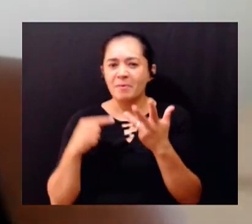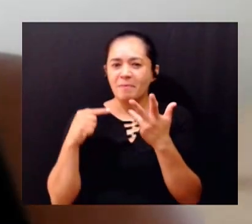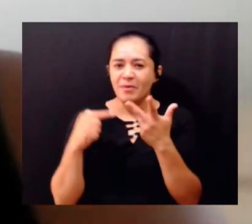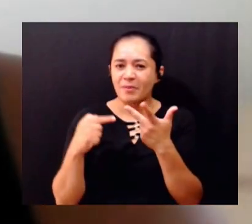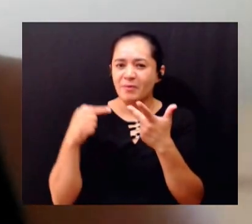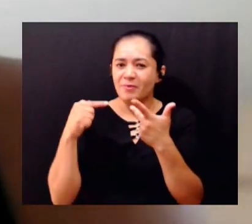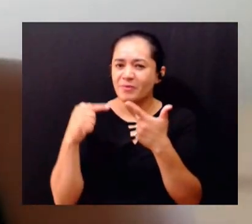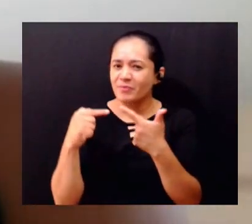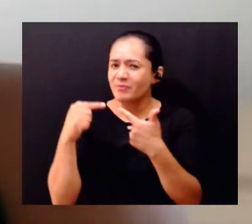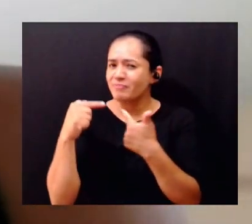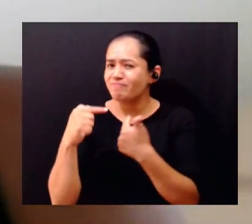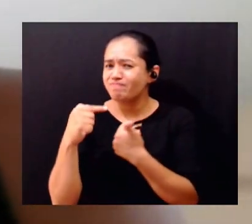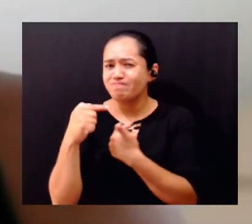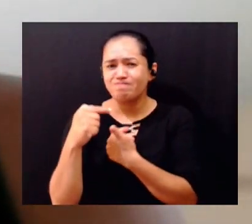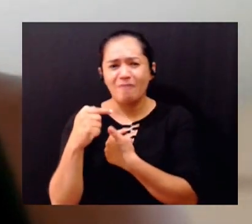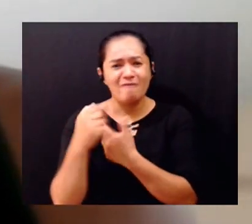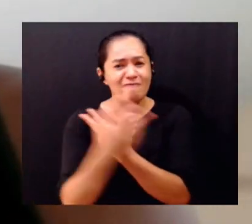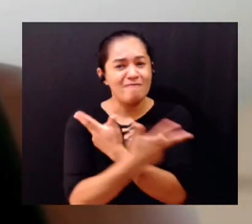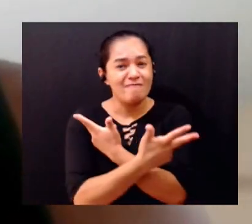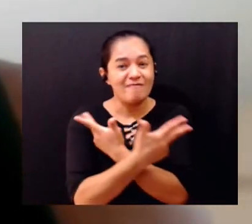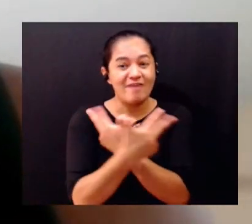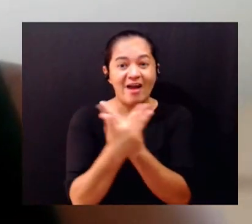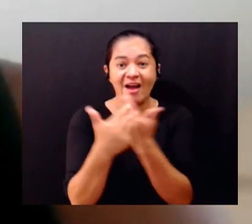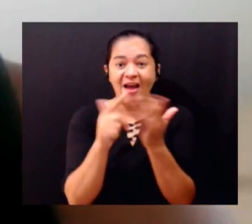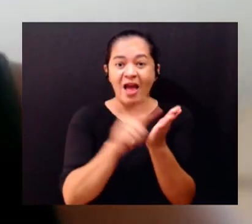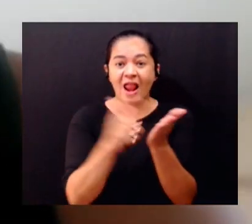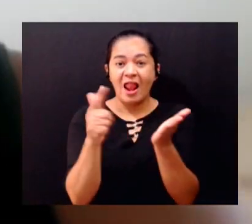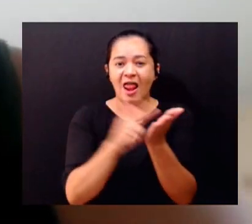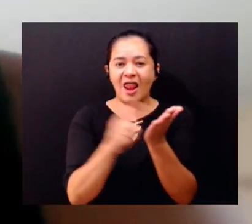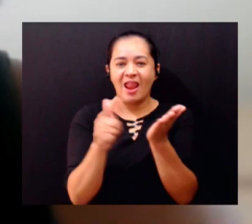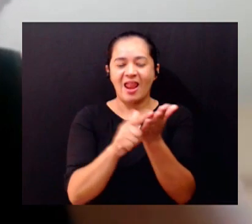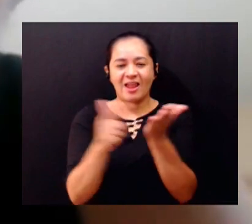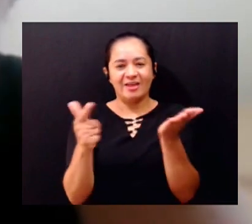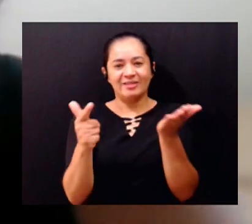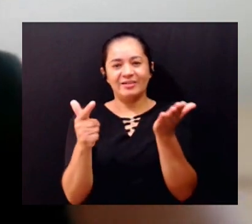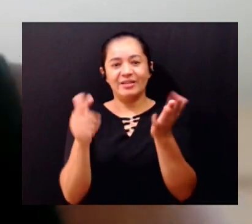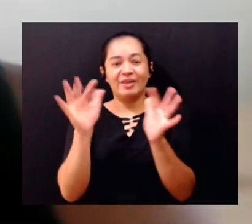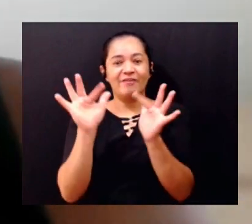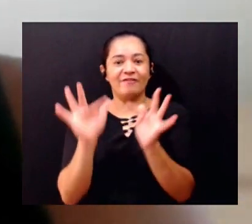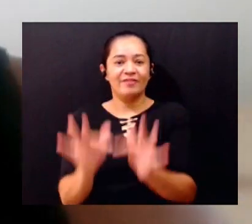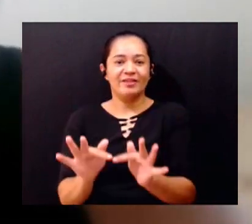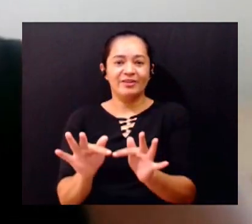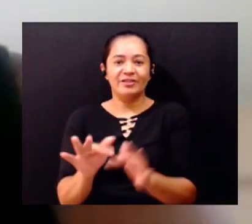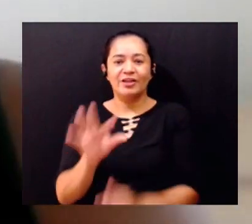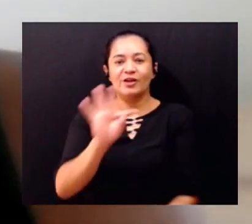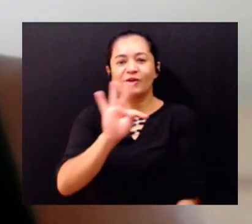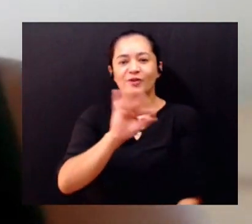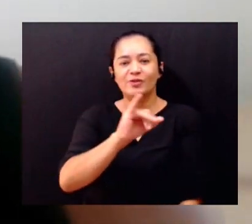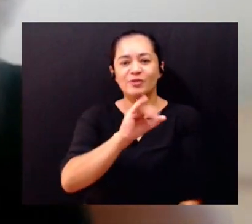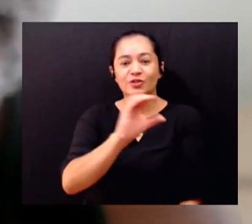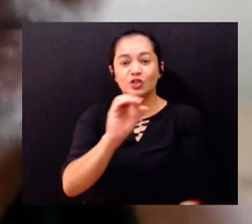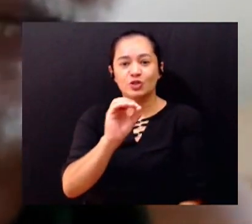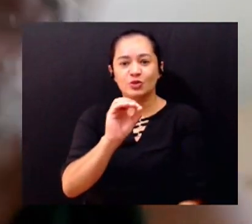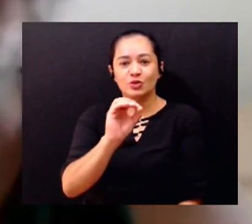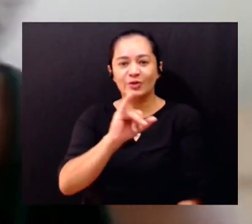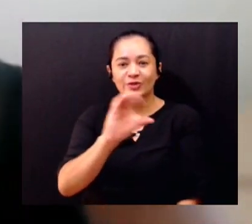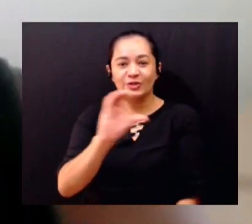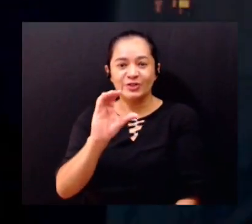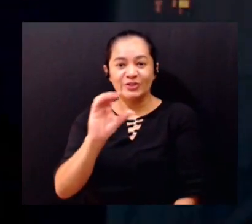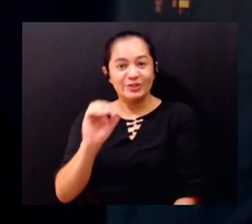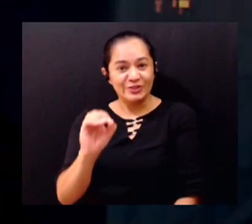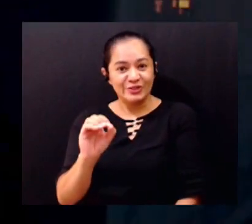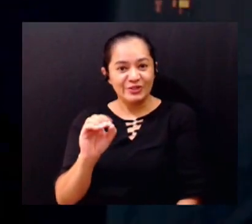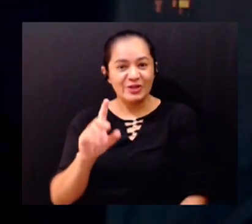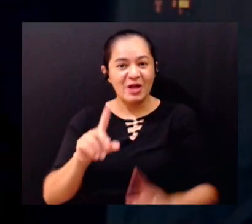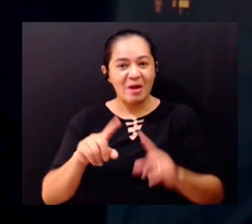criou vários jornais e revistas, e terminou com o Tico-Tico, que não é do tempo da Rúbia, né, mas está mais perto do meu